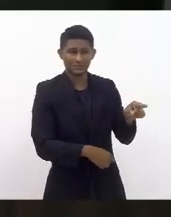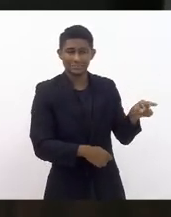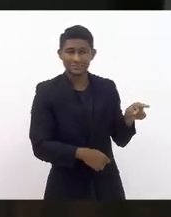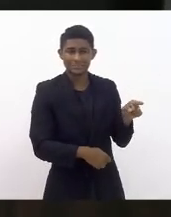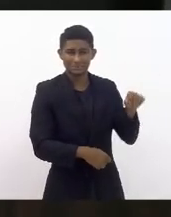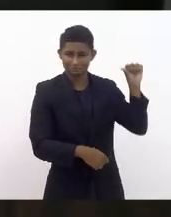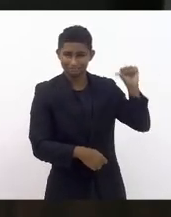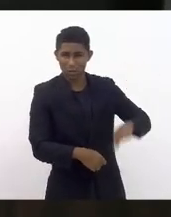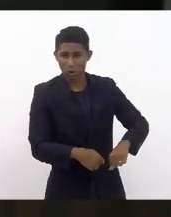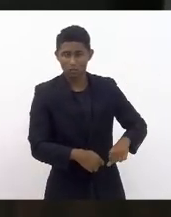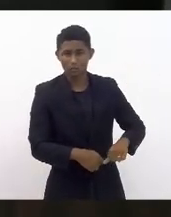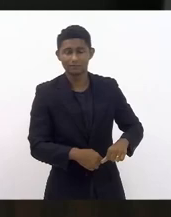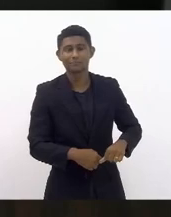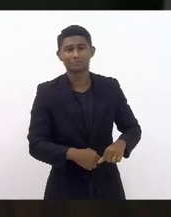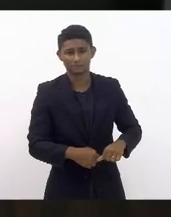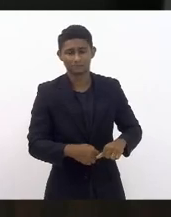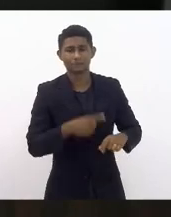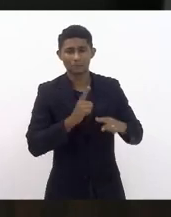aqui quero